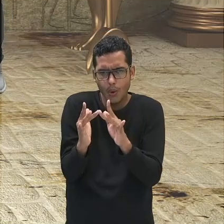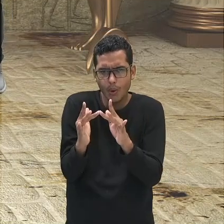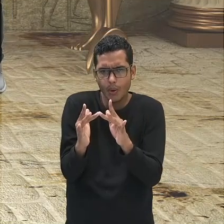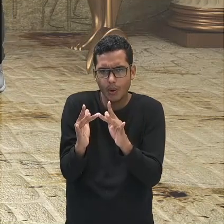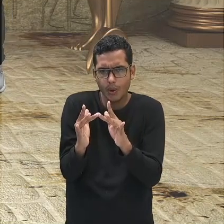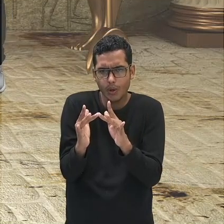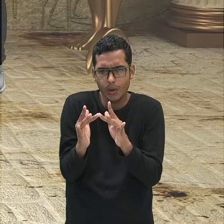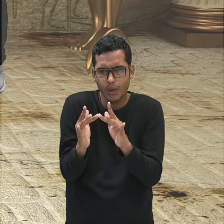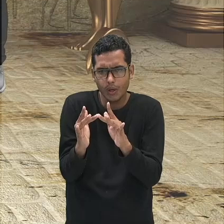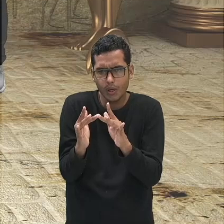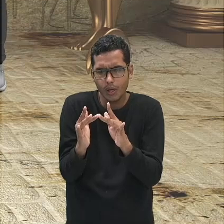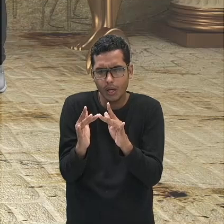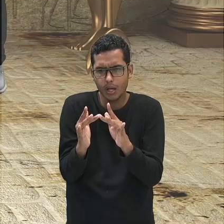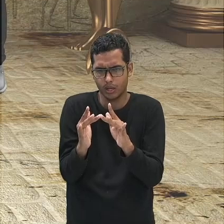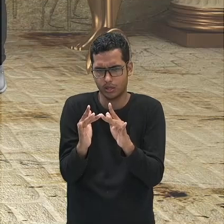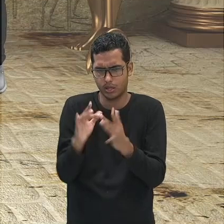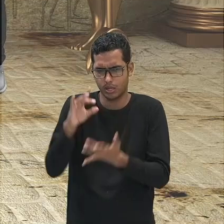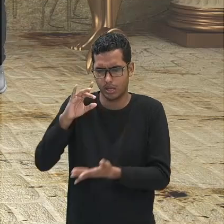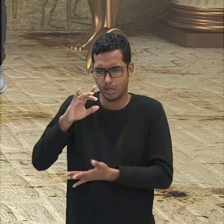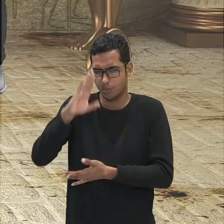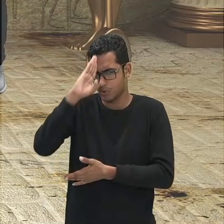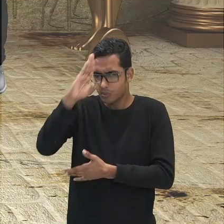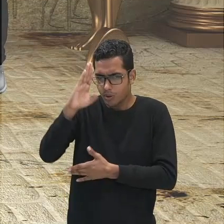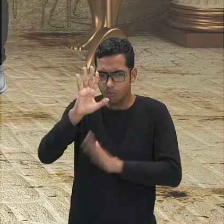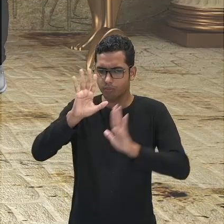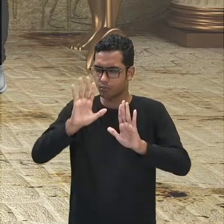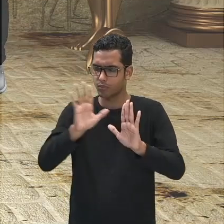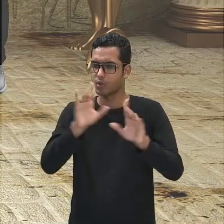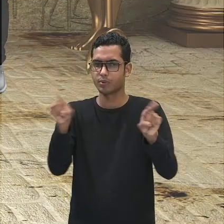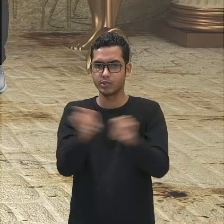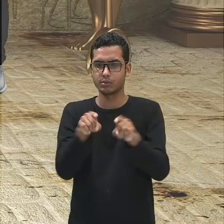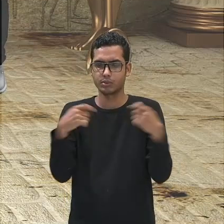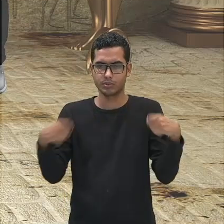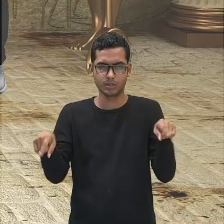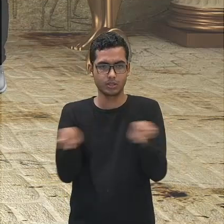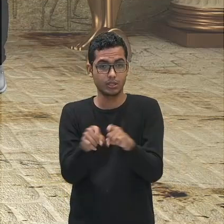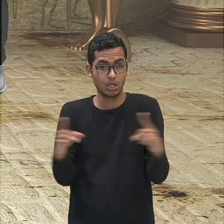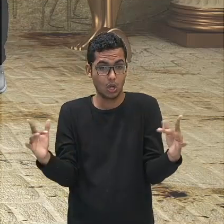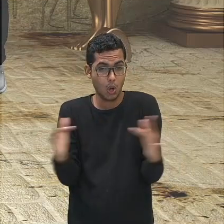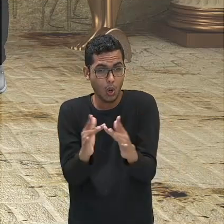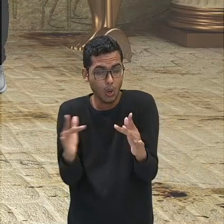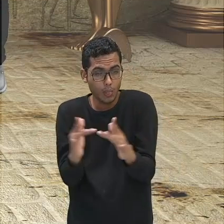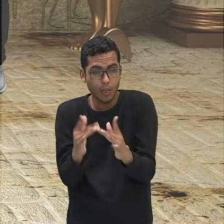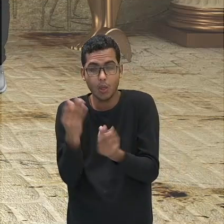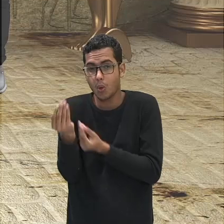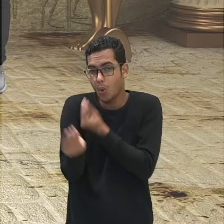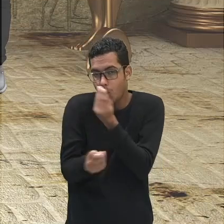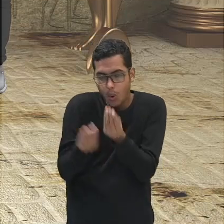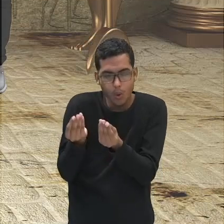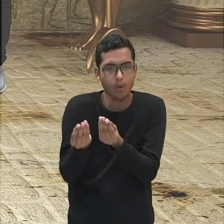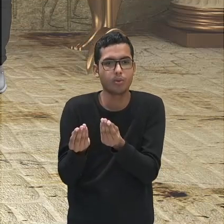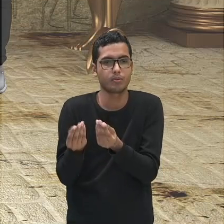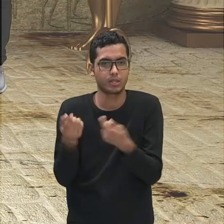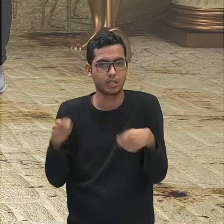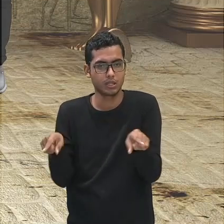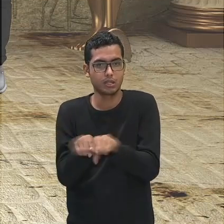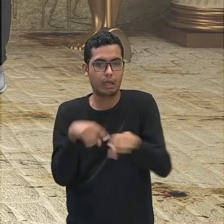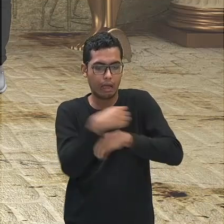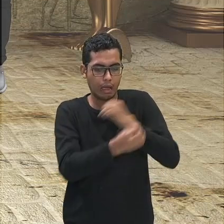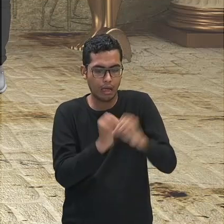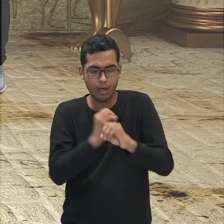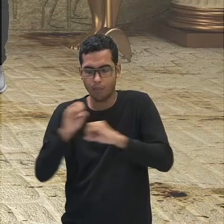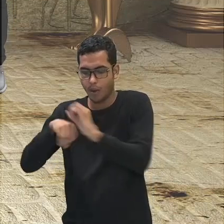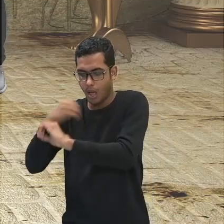suficiente. Precisa também ter afinidade química. O sódio gosta